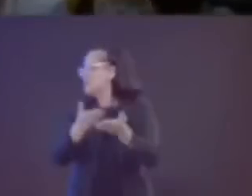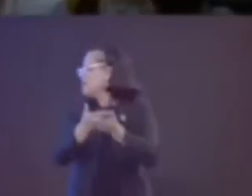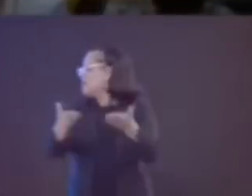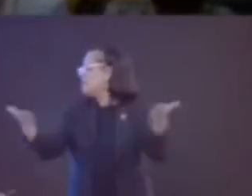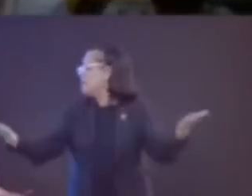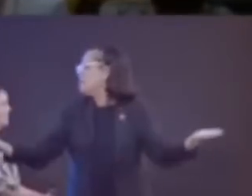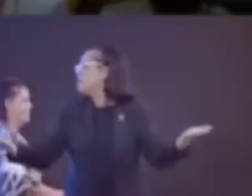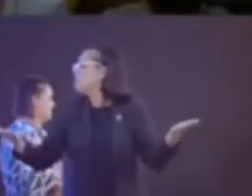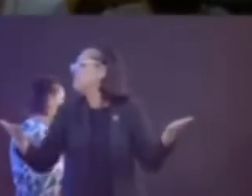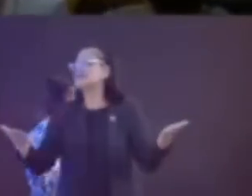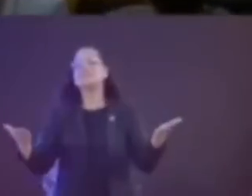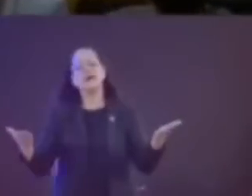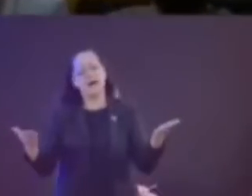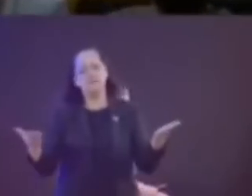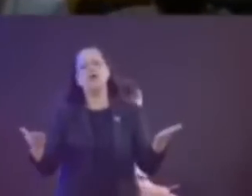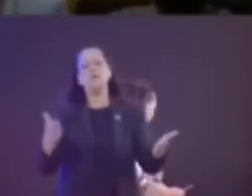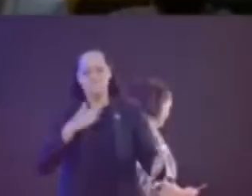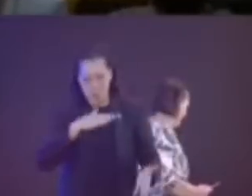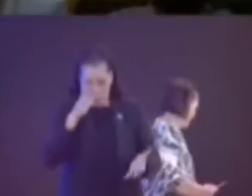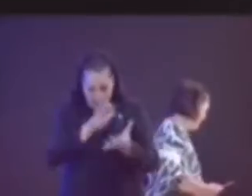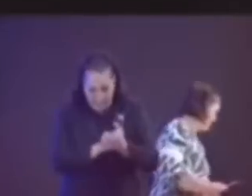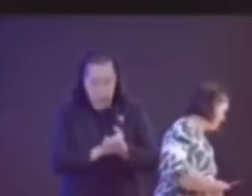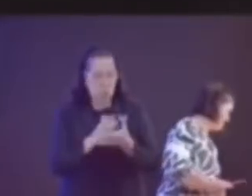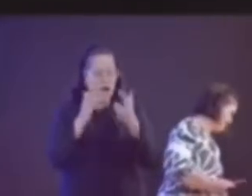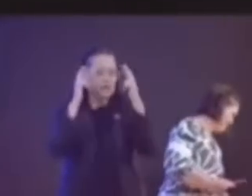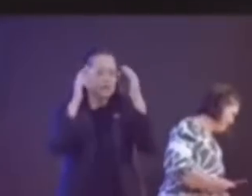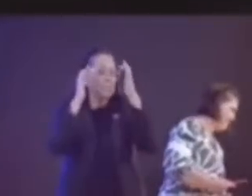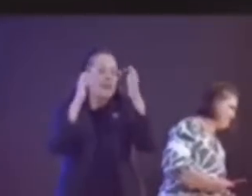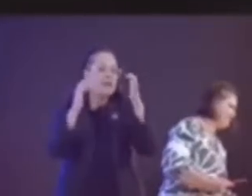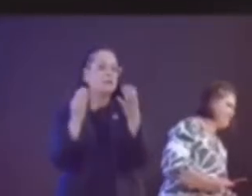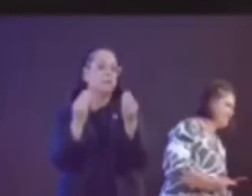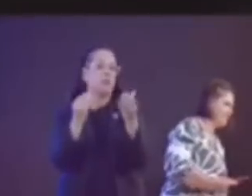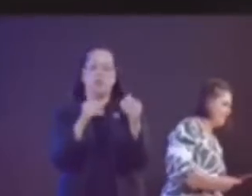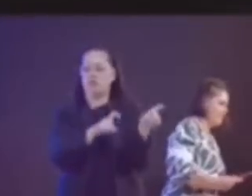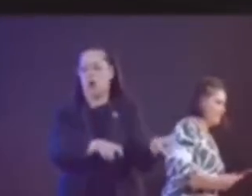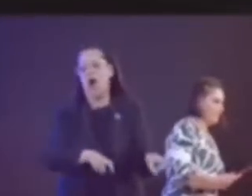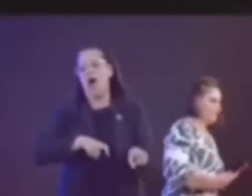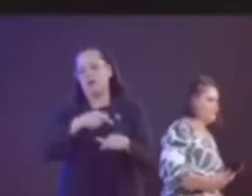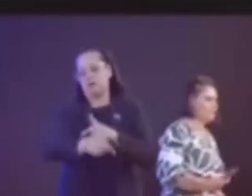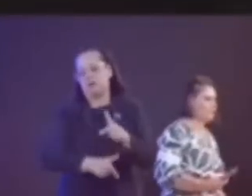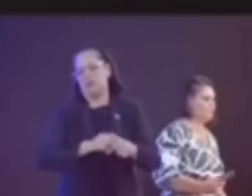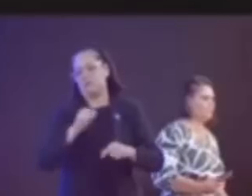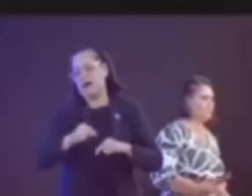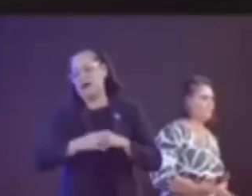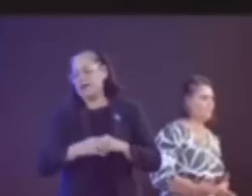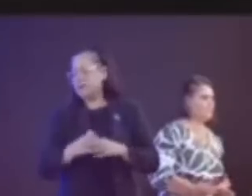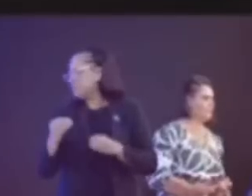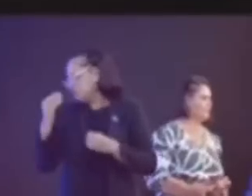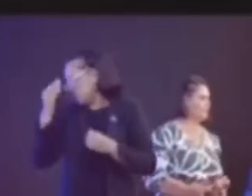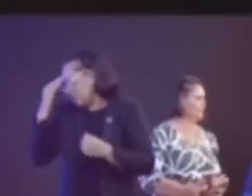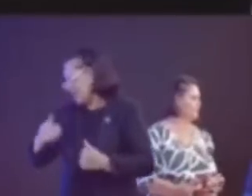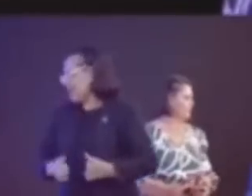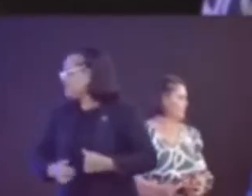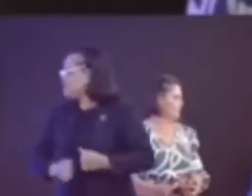meu marido tem grande respeito por cada um dos produtores. Muito obrigada. Eu